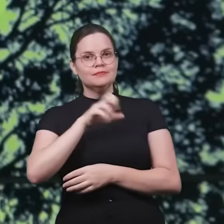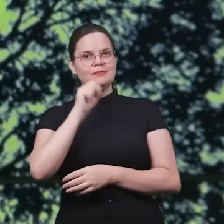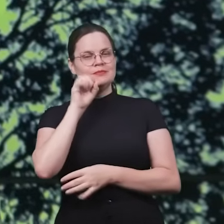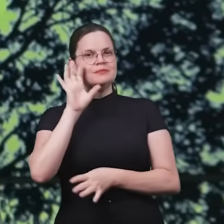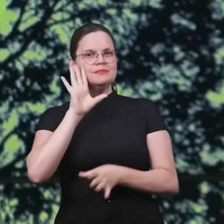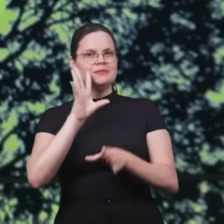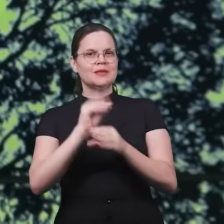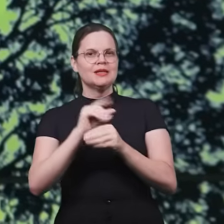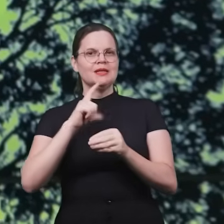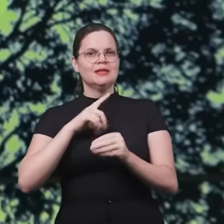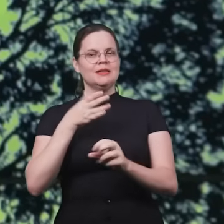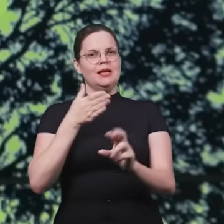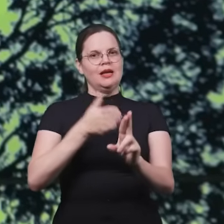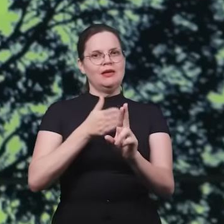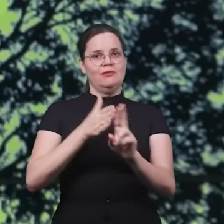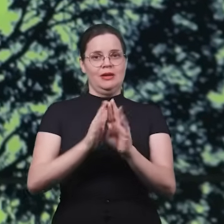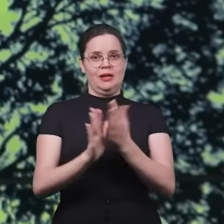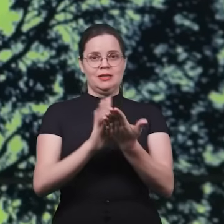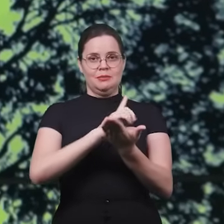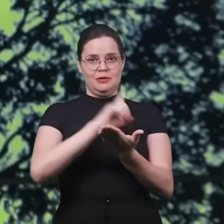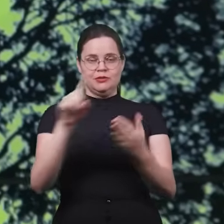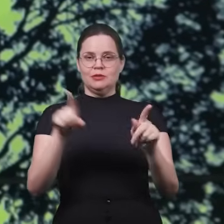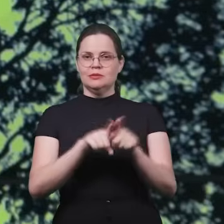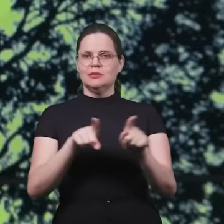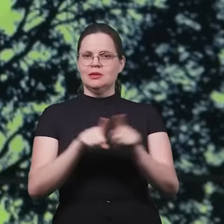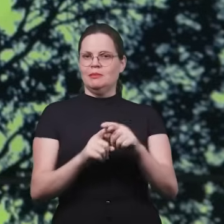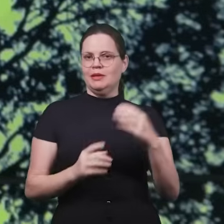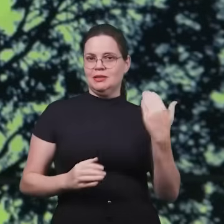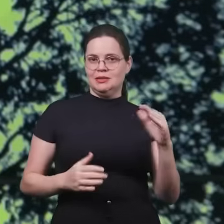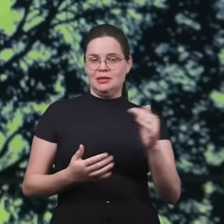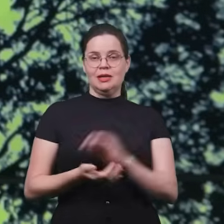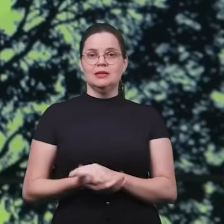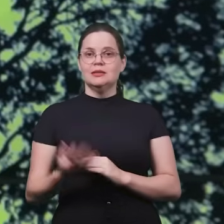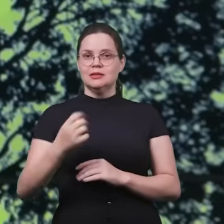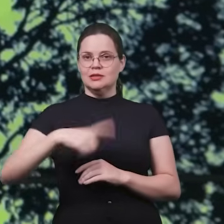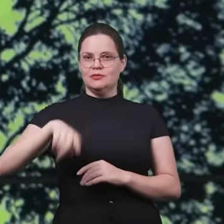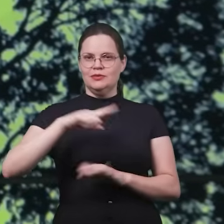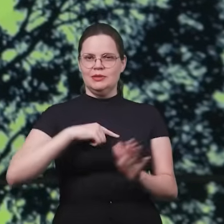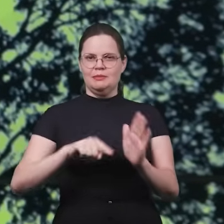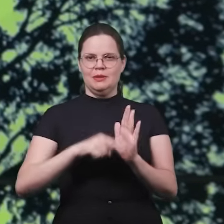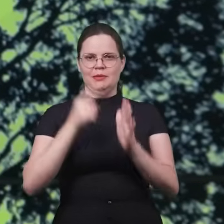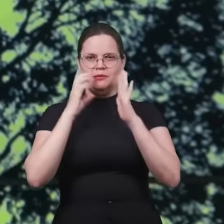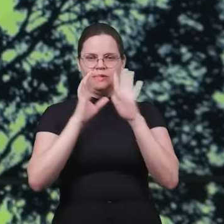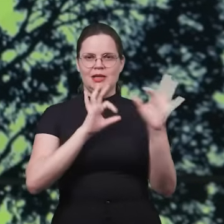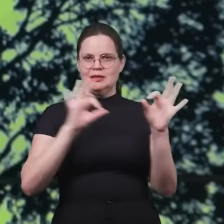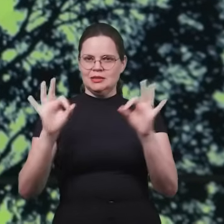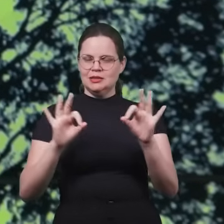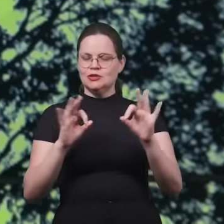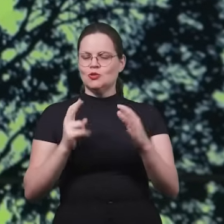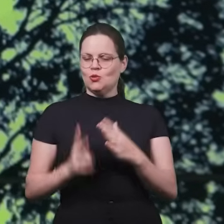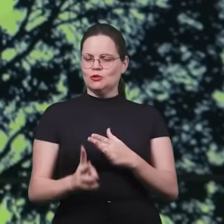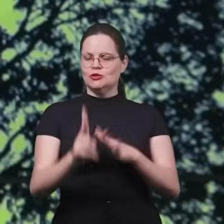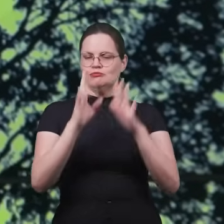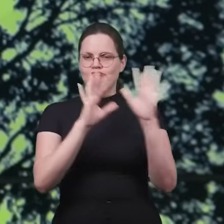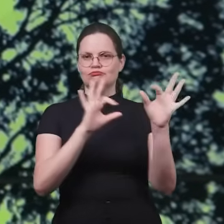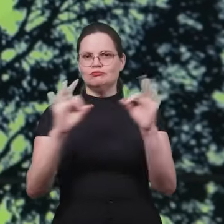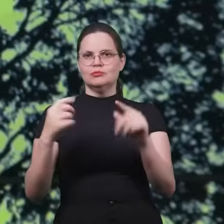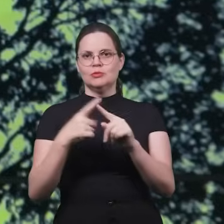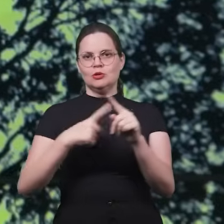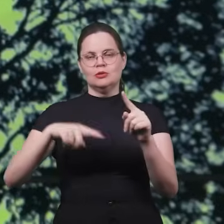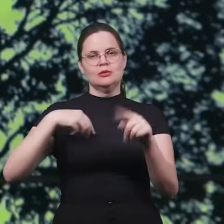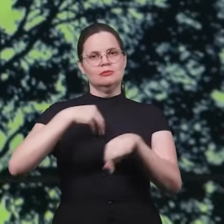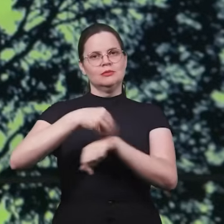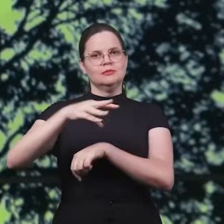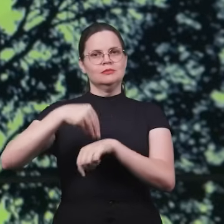com base bíblica e científica. Se é a primeira vez que você está nos assistindo, fique conosco, porque nós temos